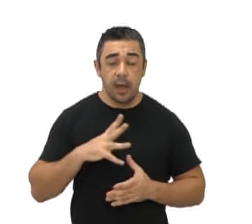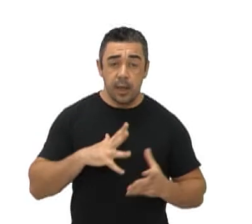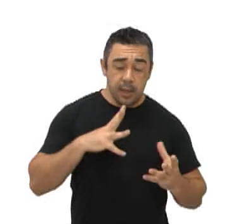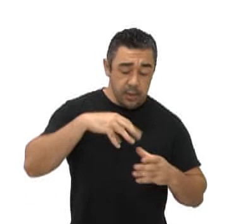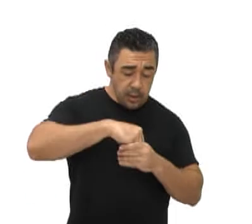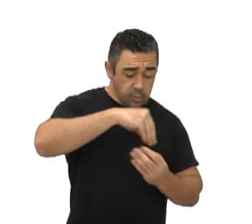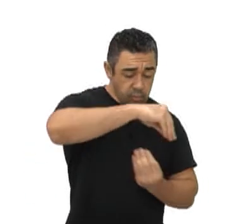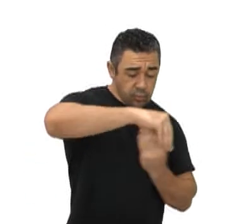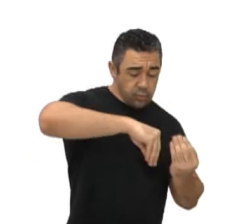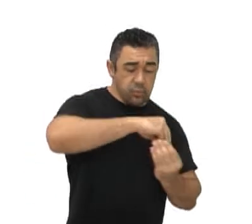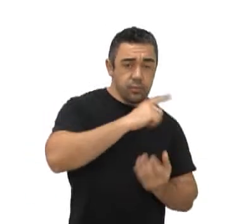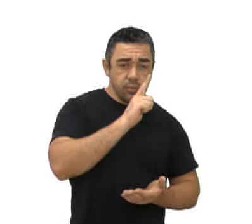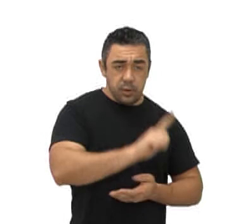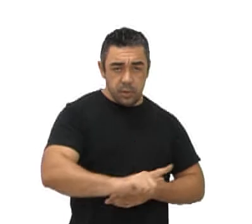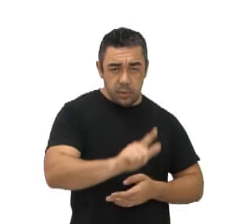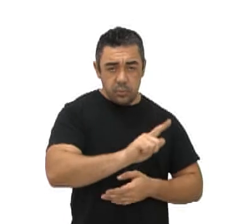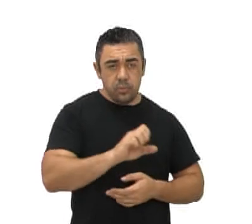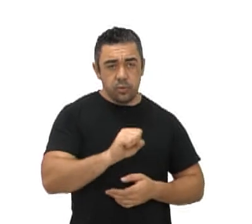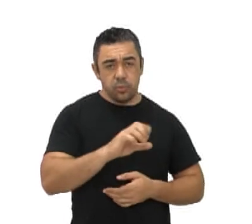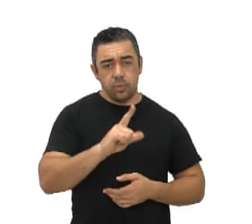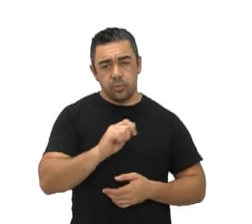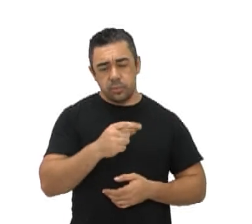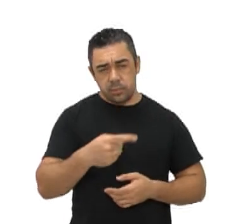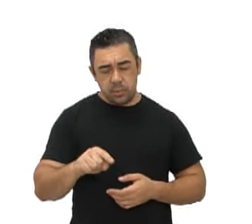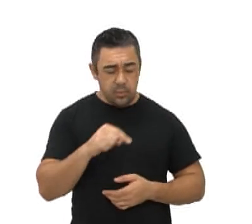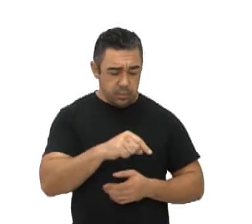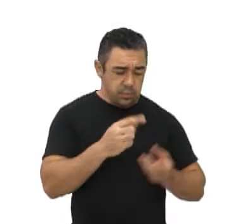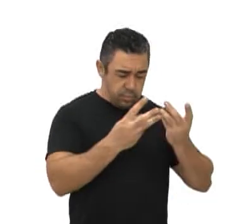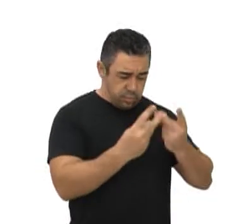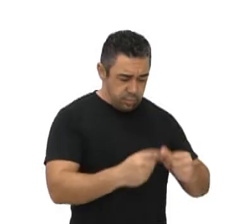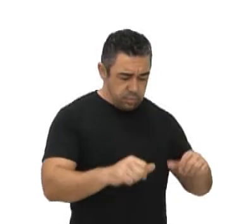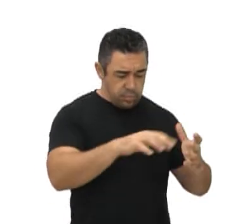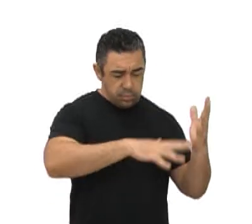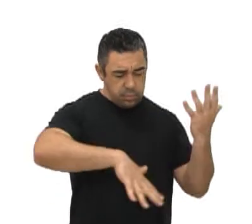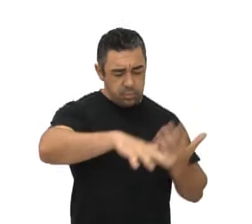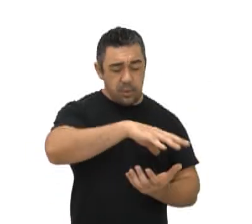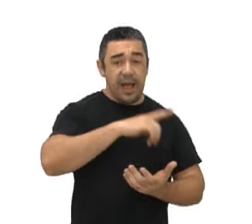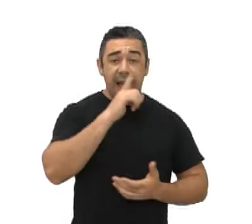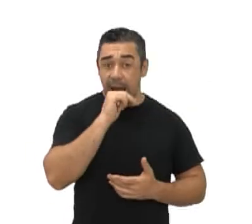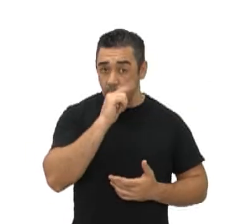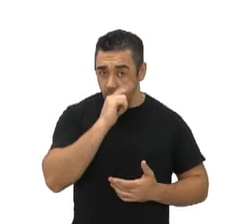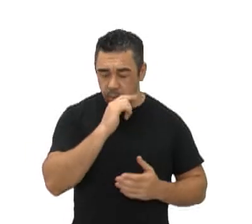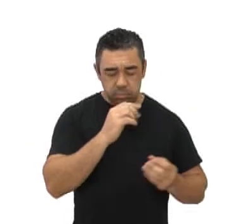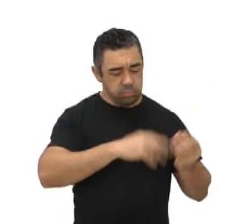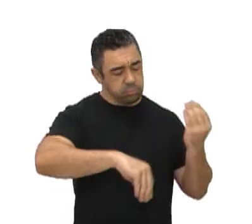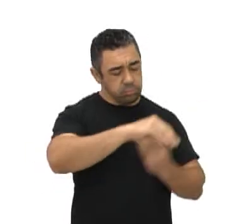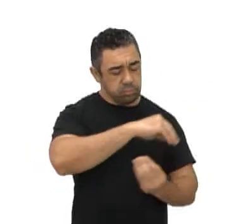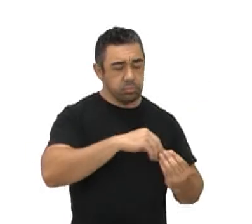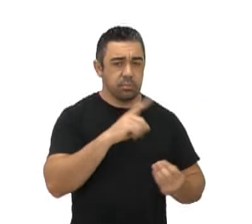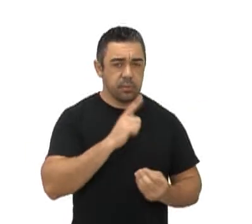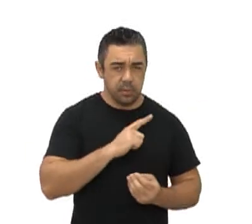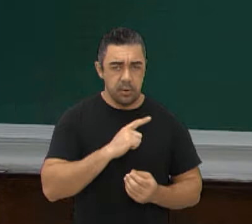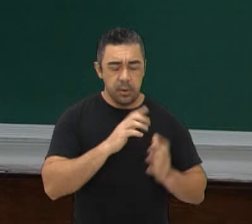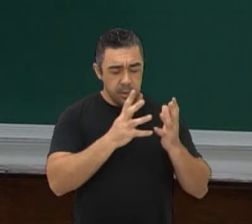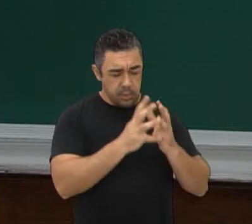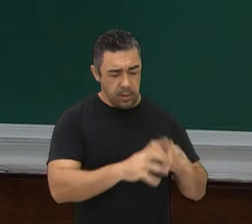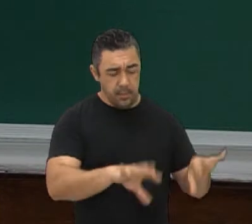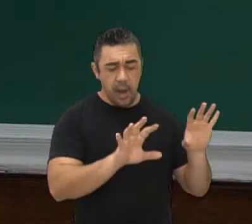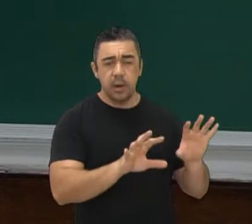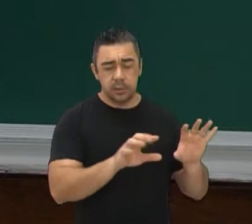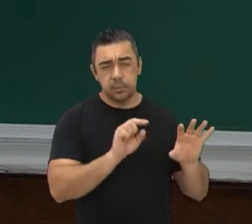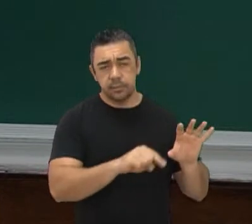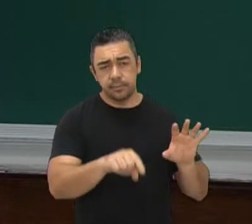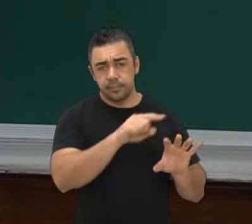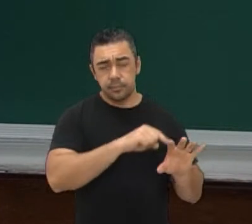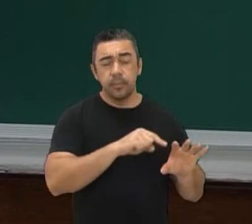a diferença é que nesse caso eu tenho uma substância que está dissolvida na água. E aí, além de ter a dissociação da substância